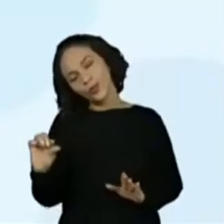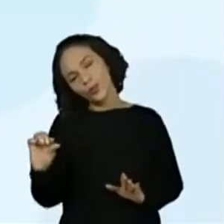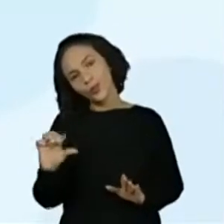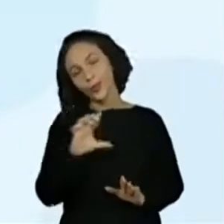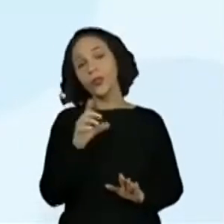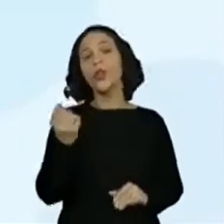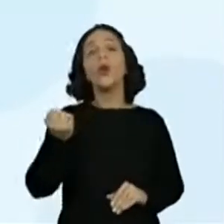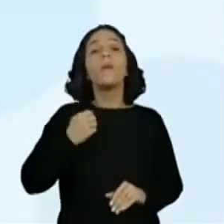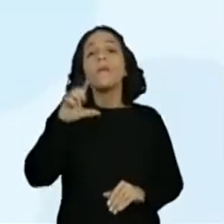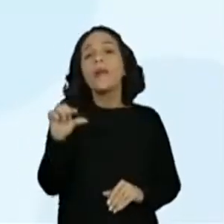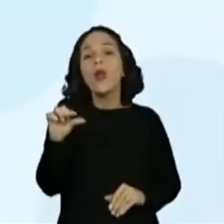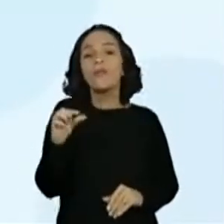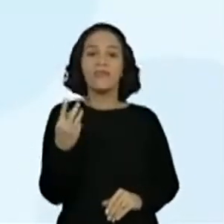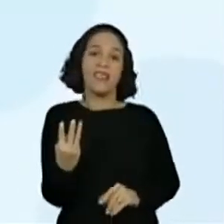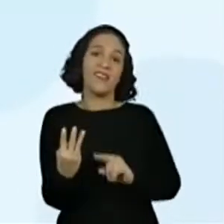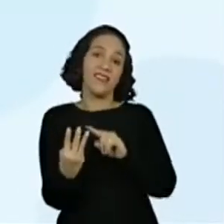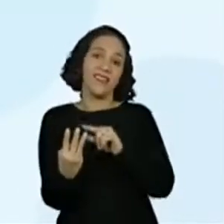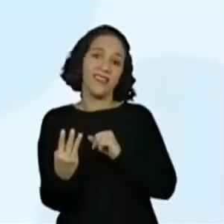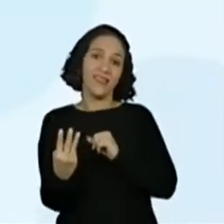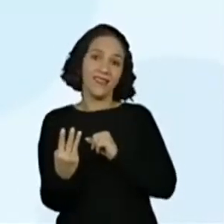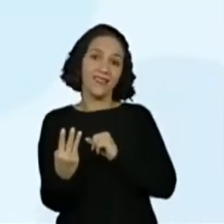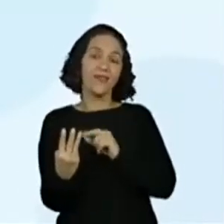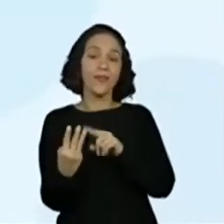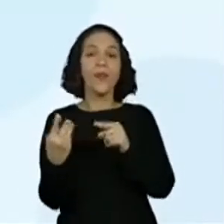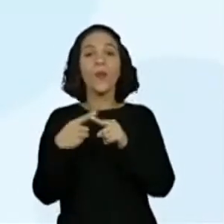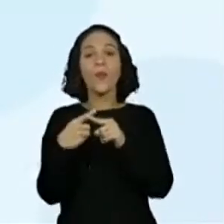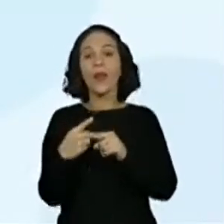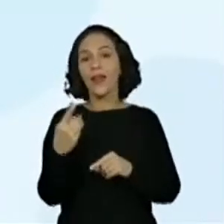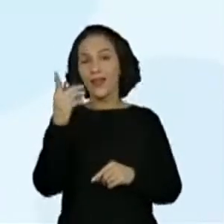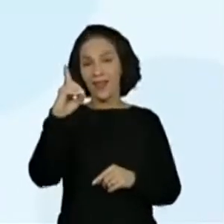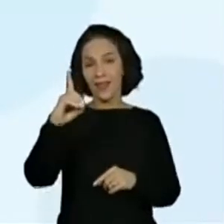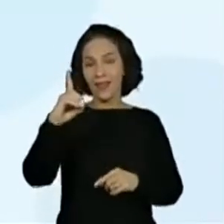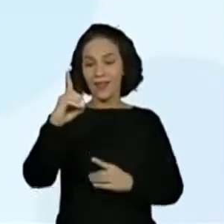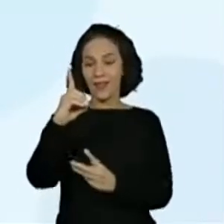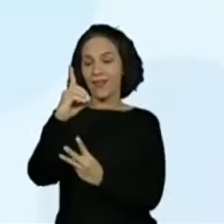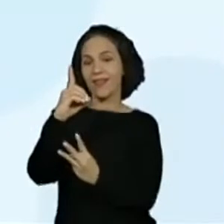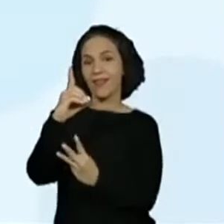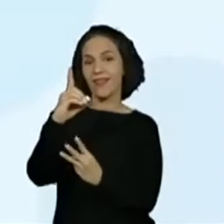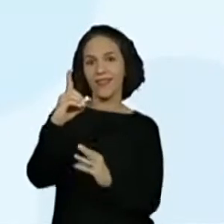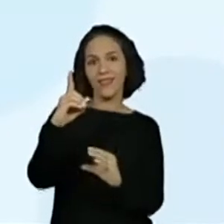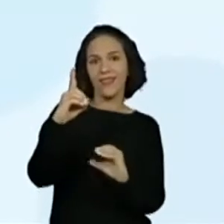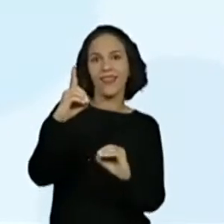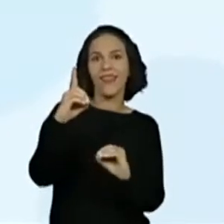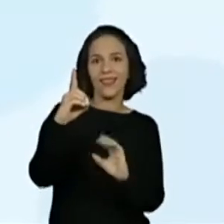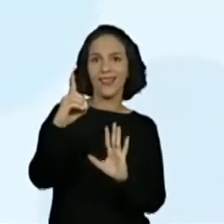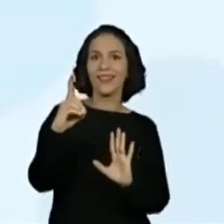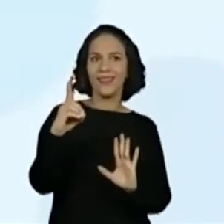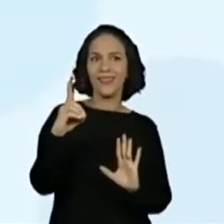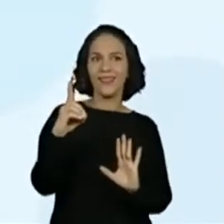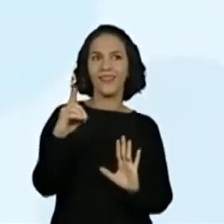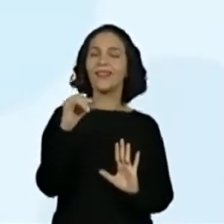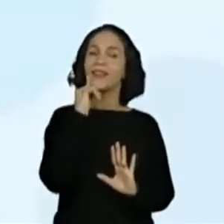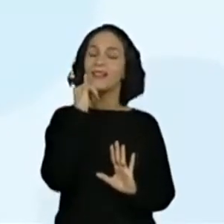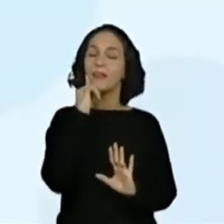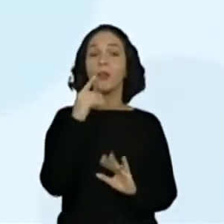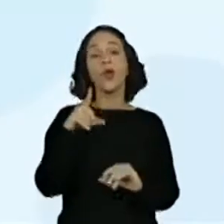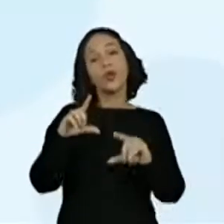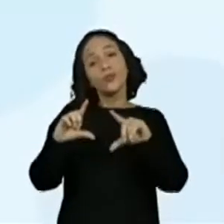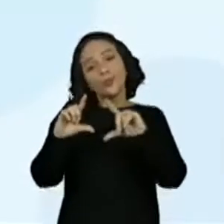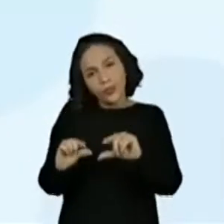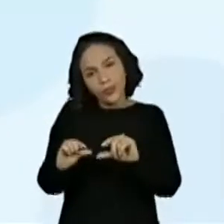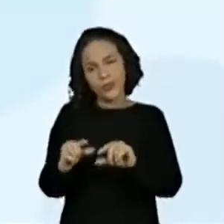seria o 3, professora, que representa o número 30. 3 dezenas, que é o número 30. Então, seria o número 33 o